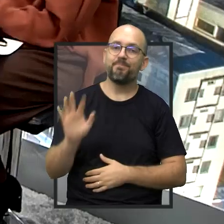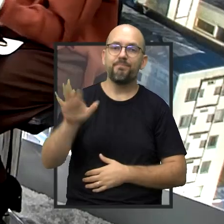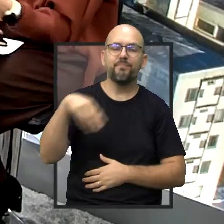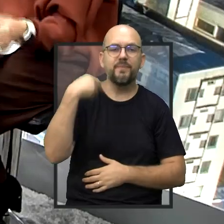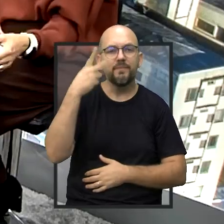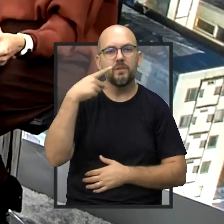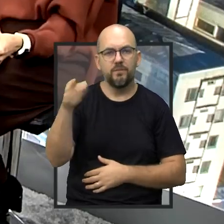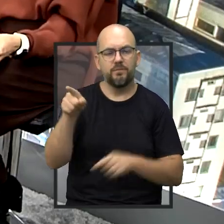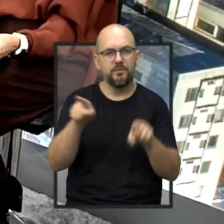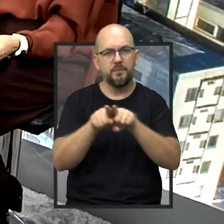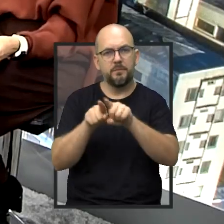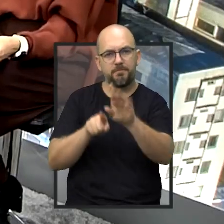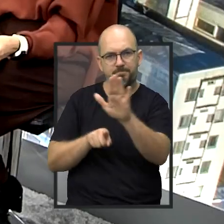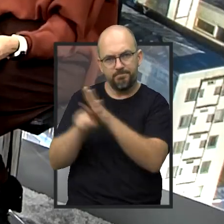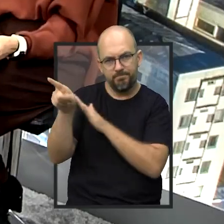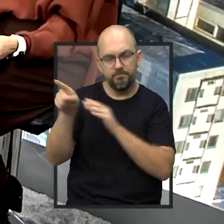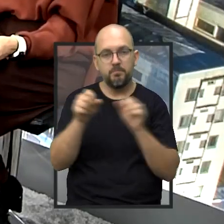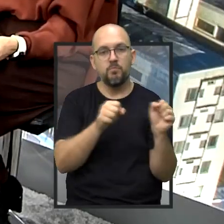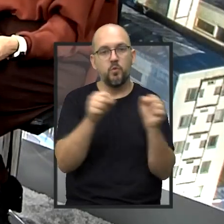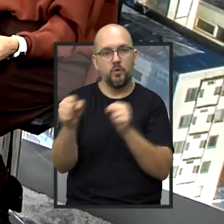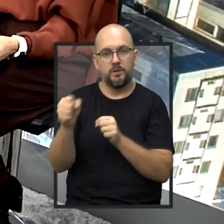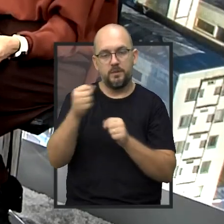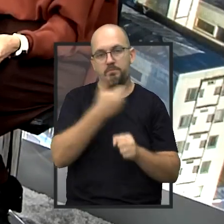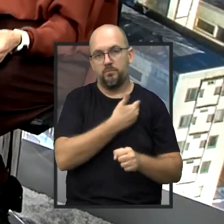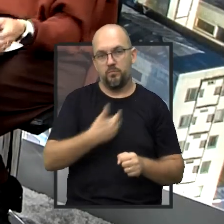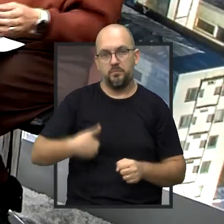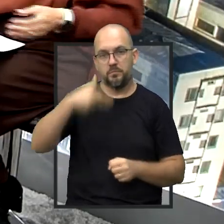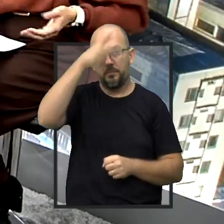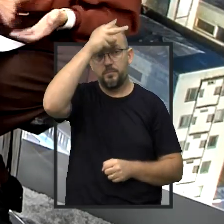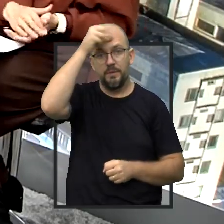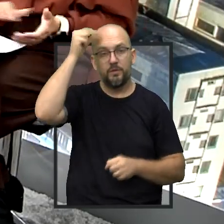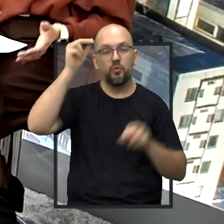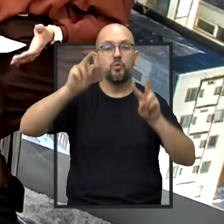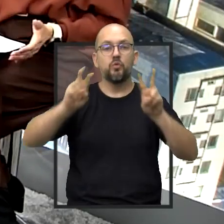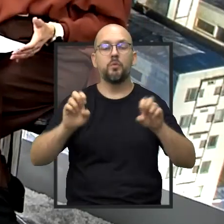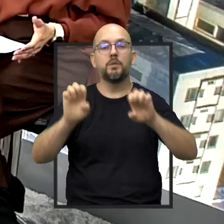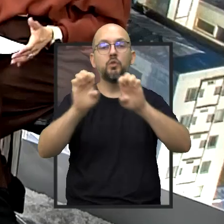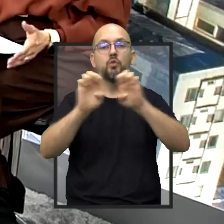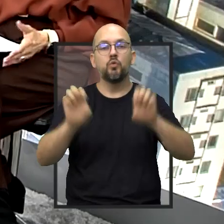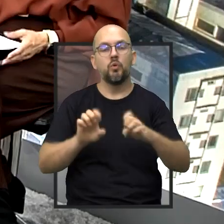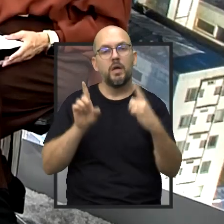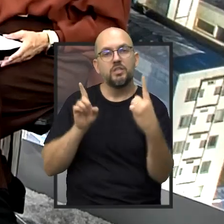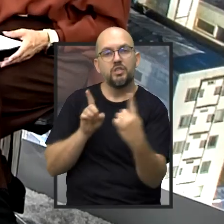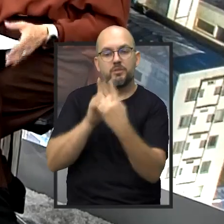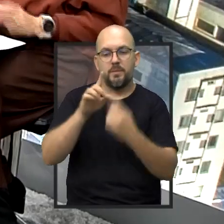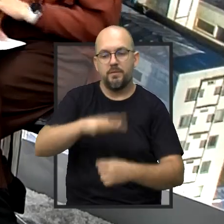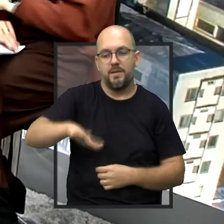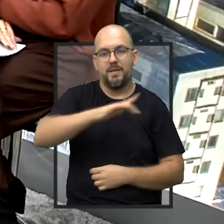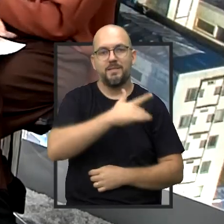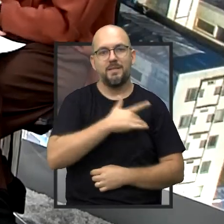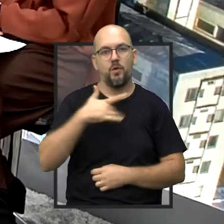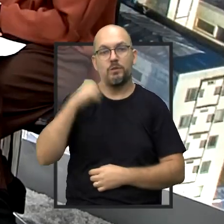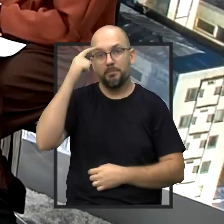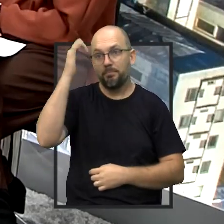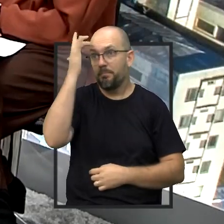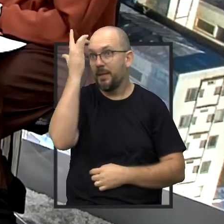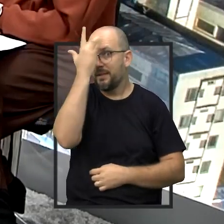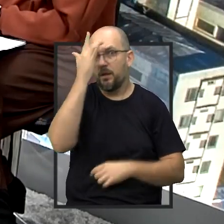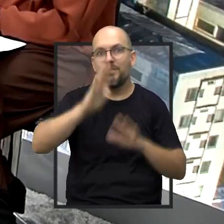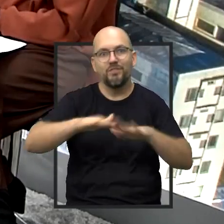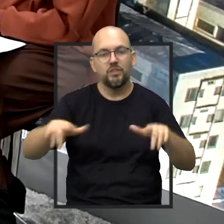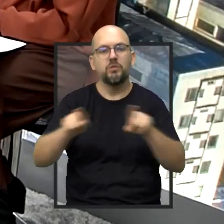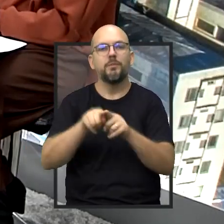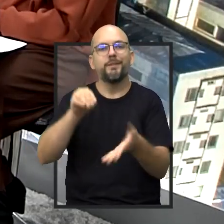a senhora também questionou o Poder Público Municipal quanto à estrutura de atendimento na área de saúde mental infantil